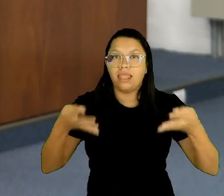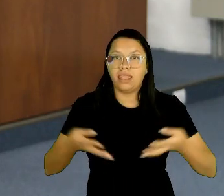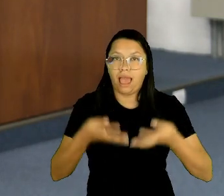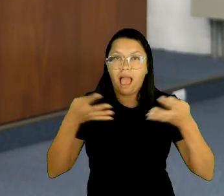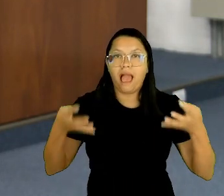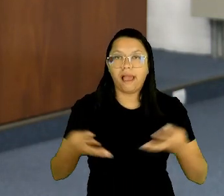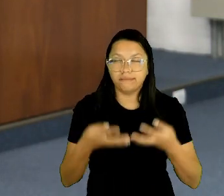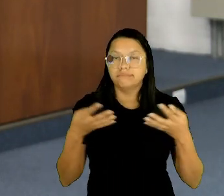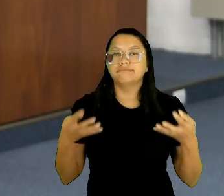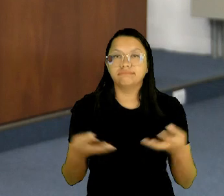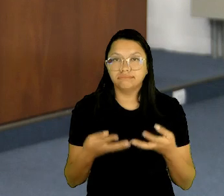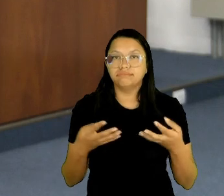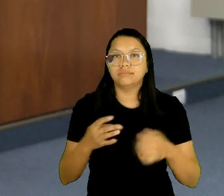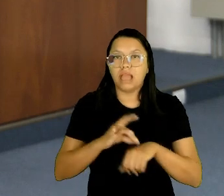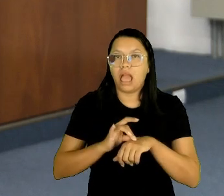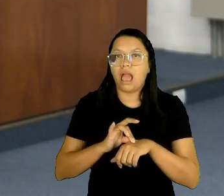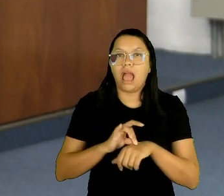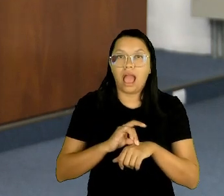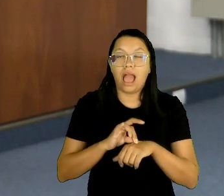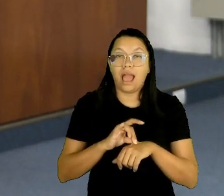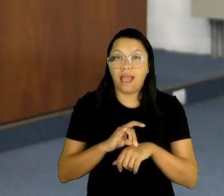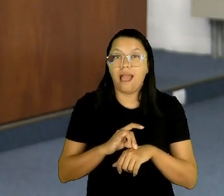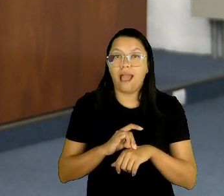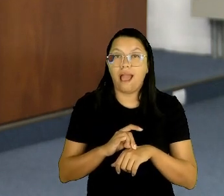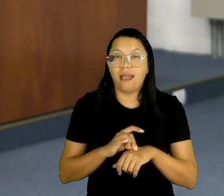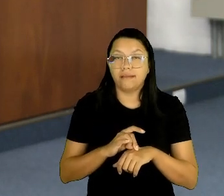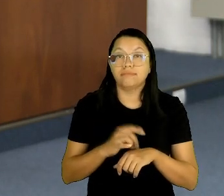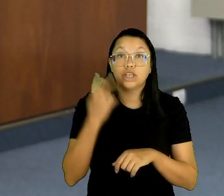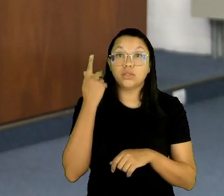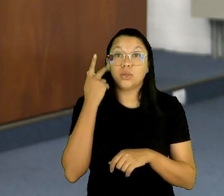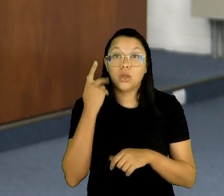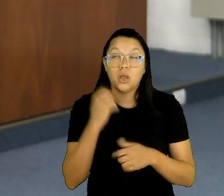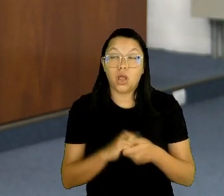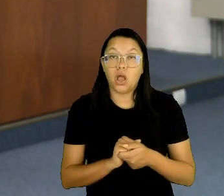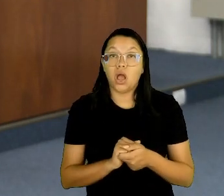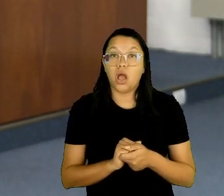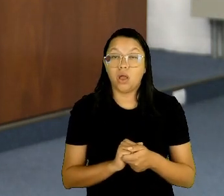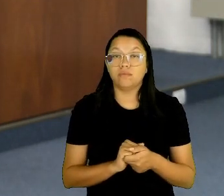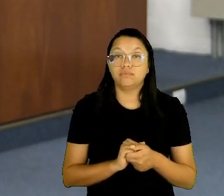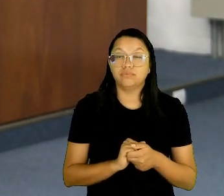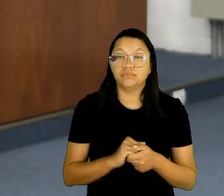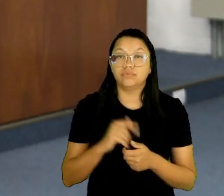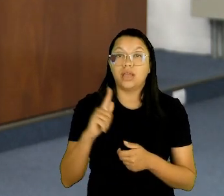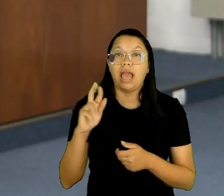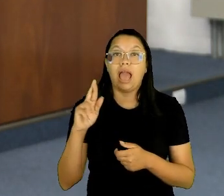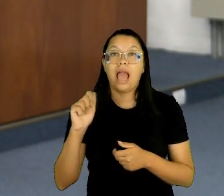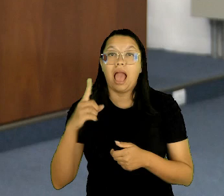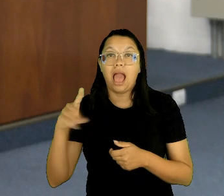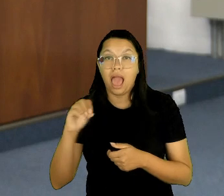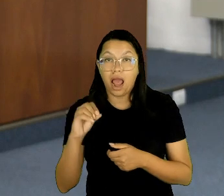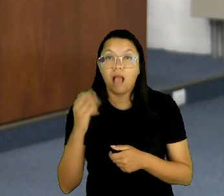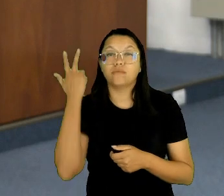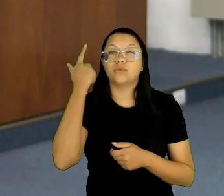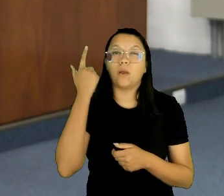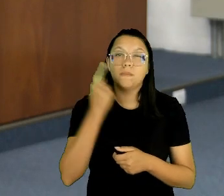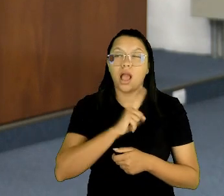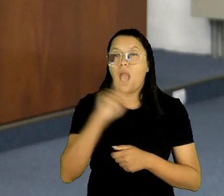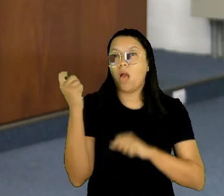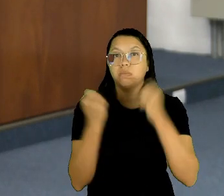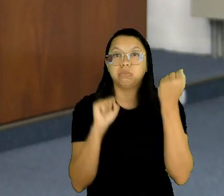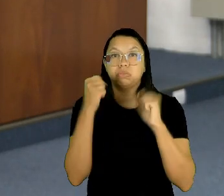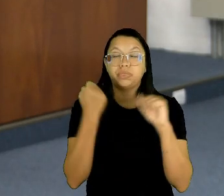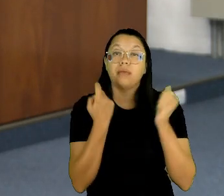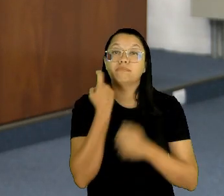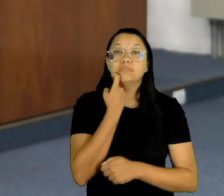salada, legumes, frutas, carne o menos processada possível, grão de preferência integral, não muito